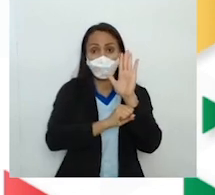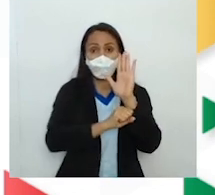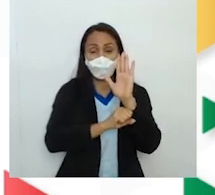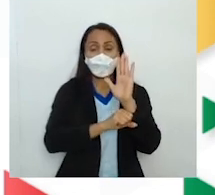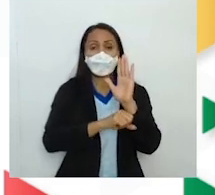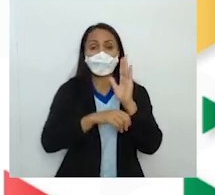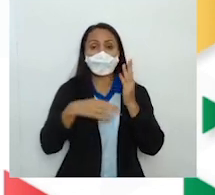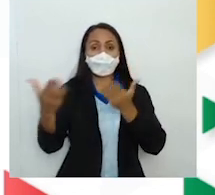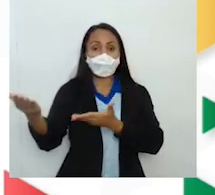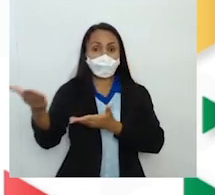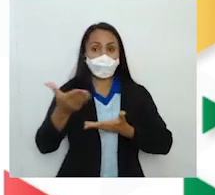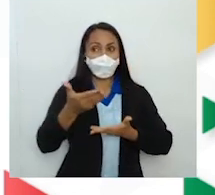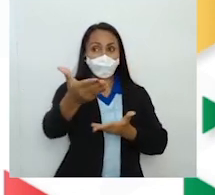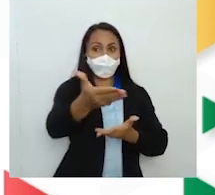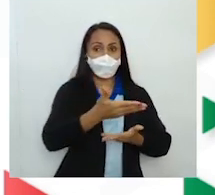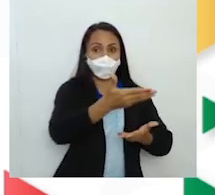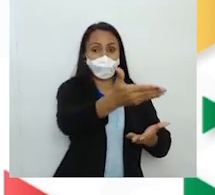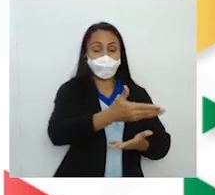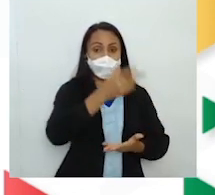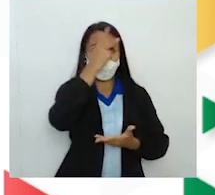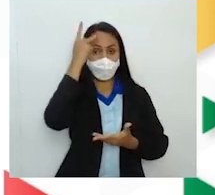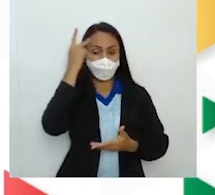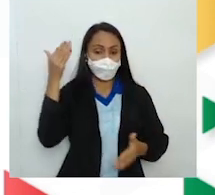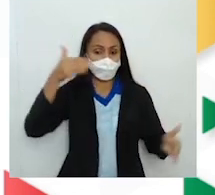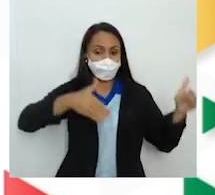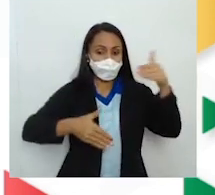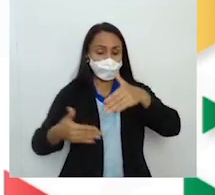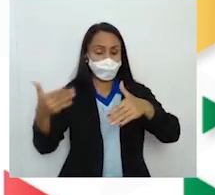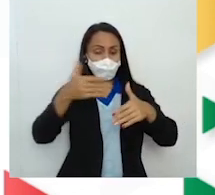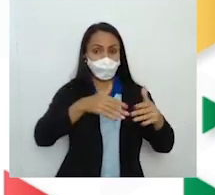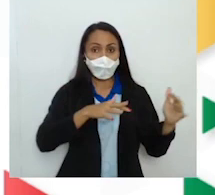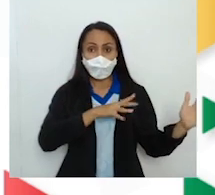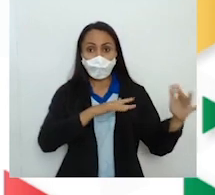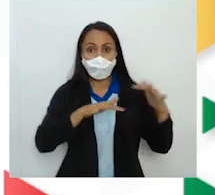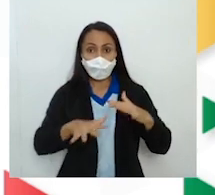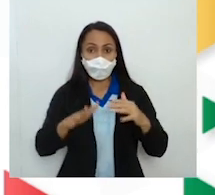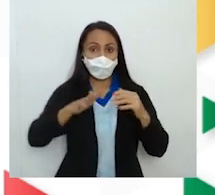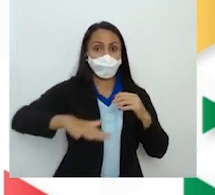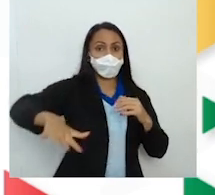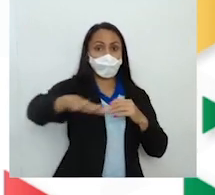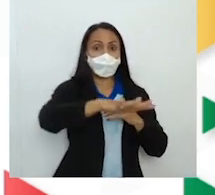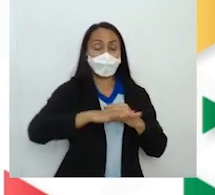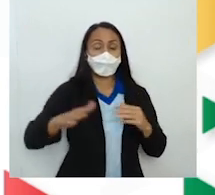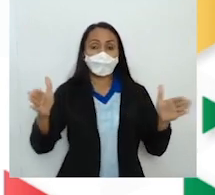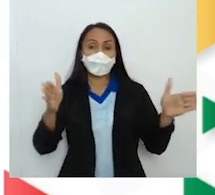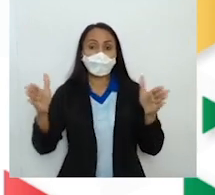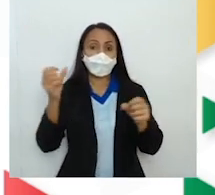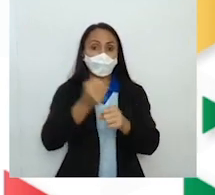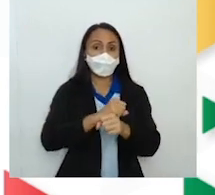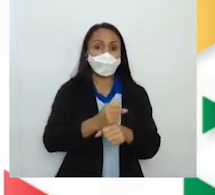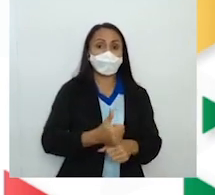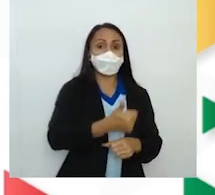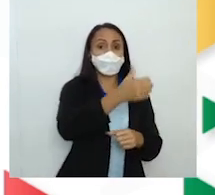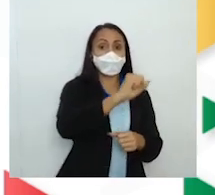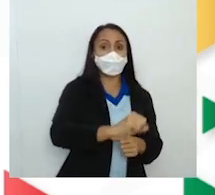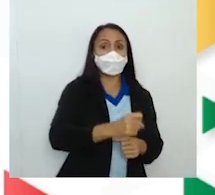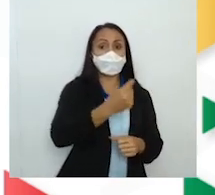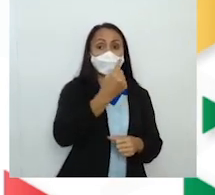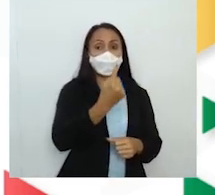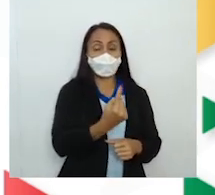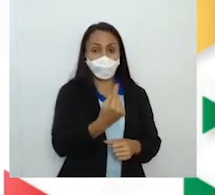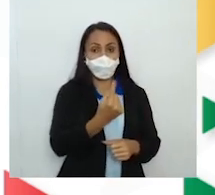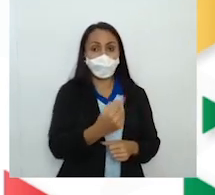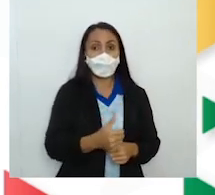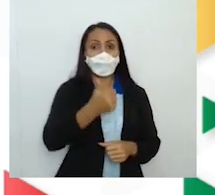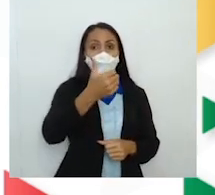vocês, o período com maior fluxo foi de 1801 a 1851, certo? Mais